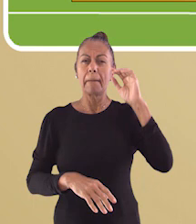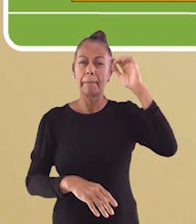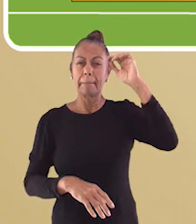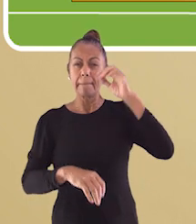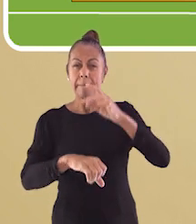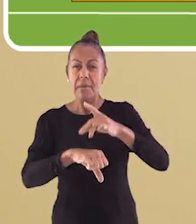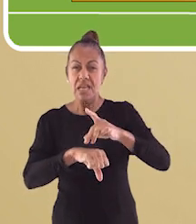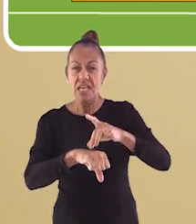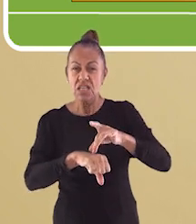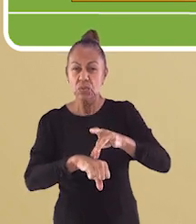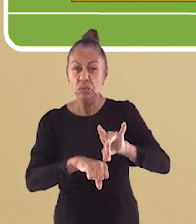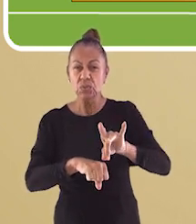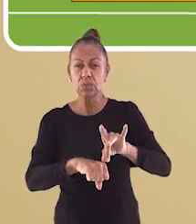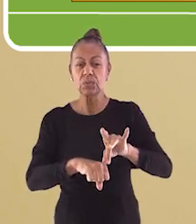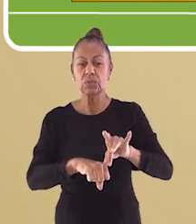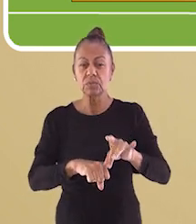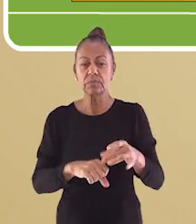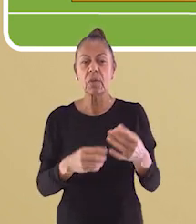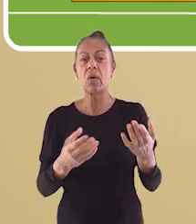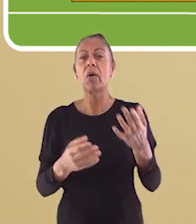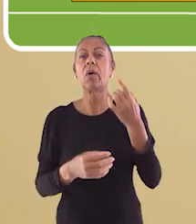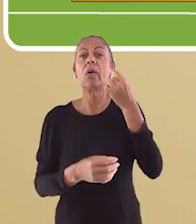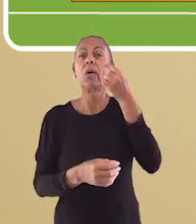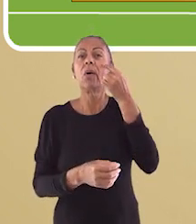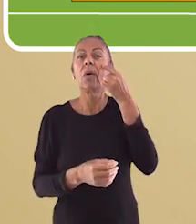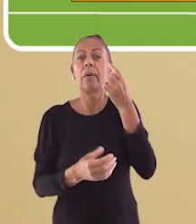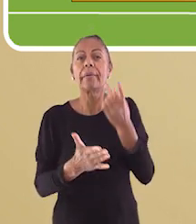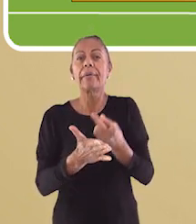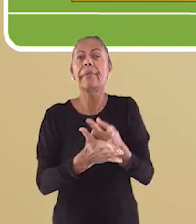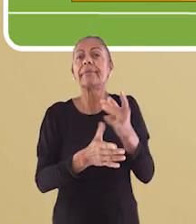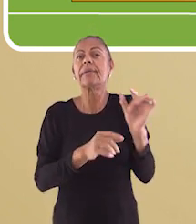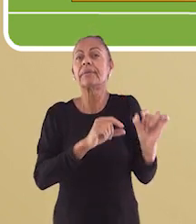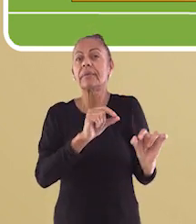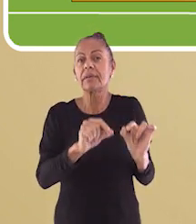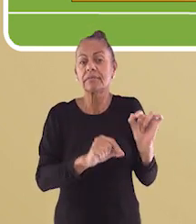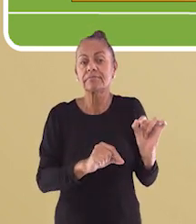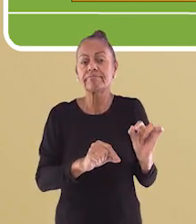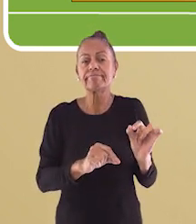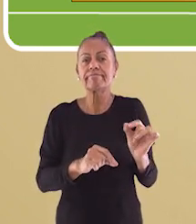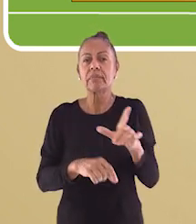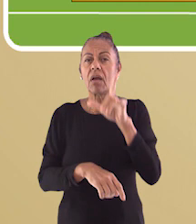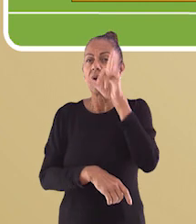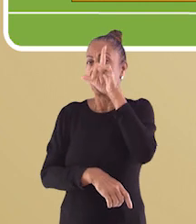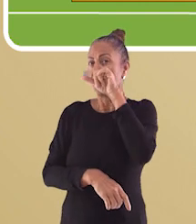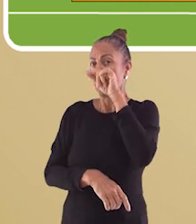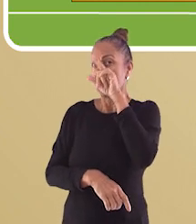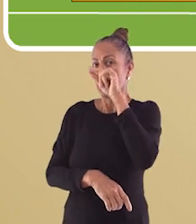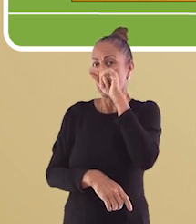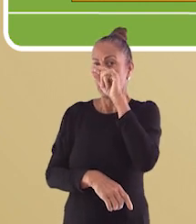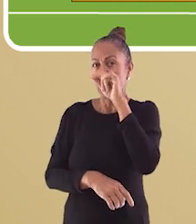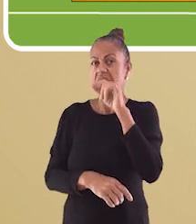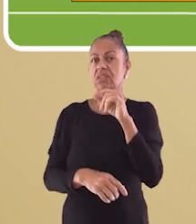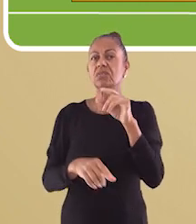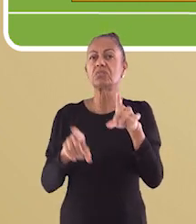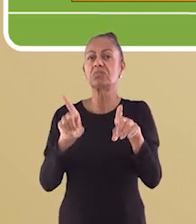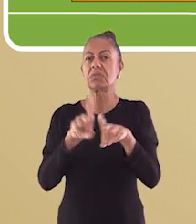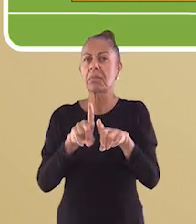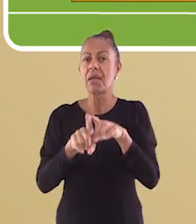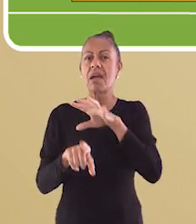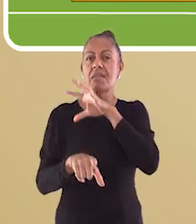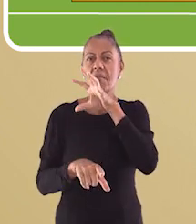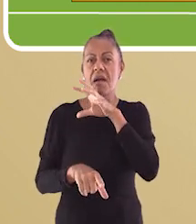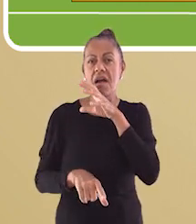enfim. Como ele fica na superfície, um pássaro vai mergulhar, acaba ficando como o nosso colega aqui, né? Tem tartaruga,